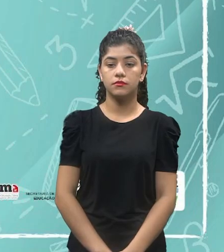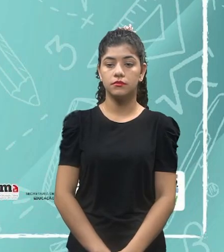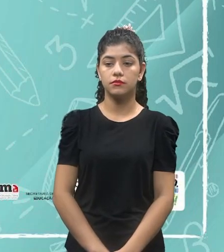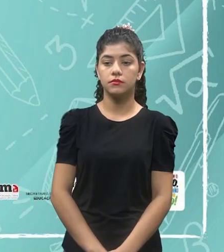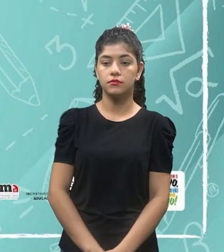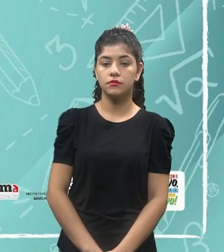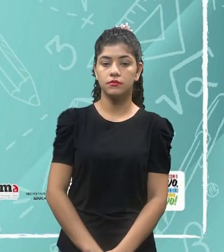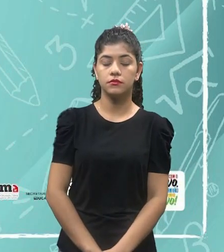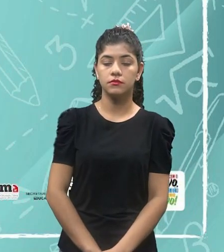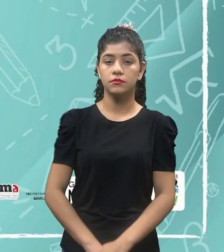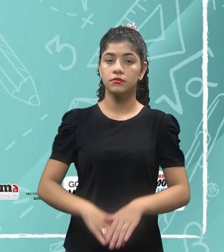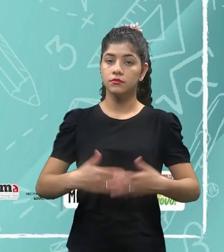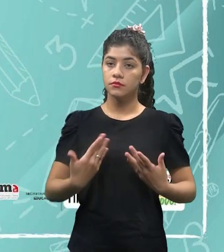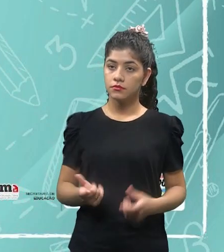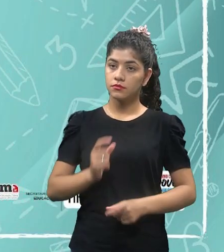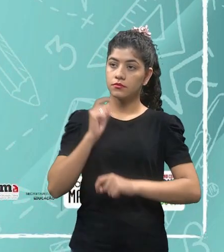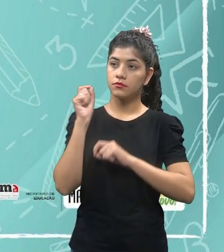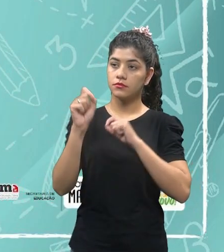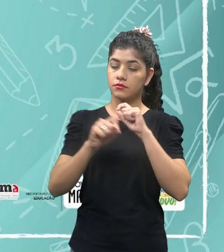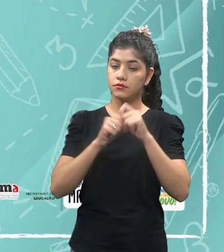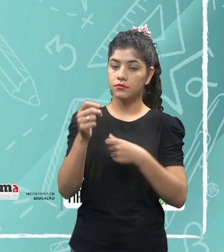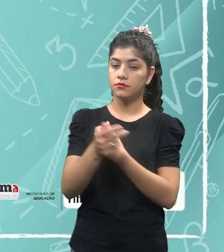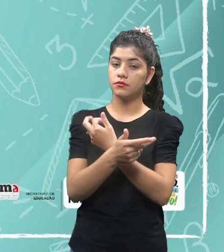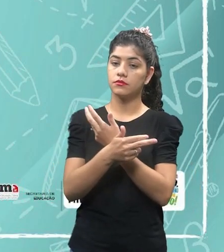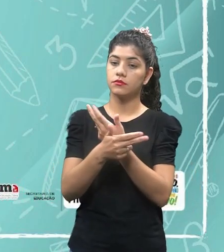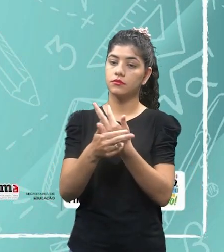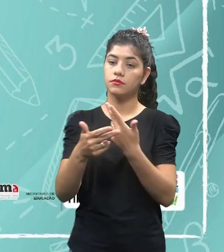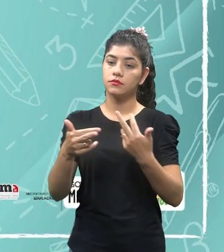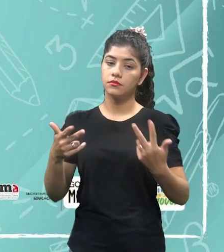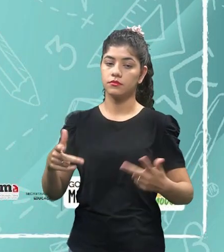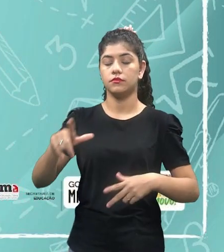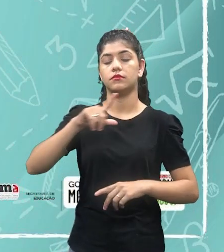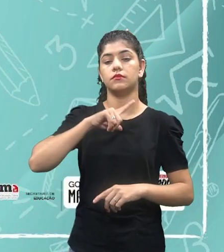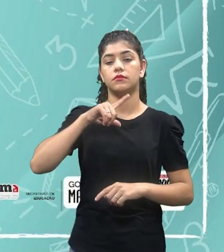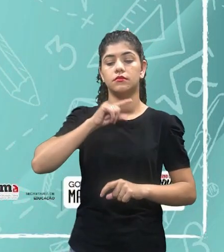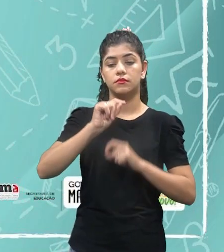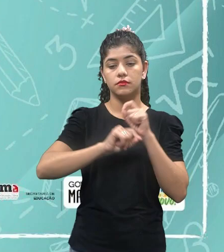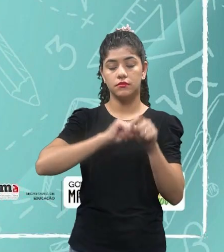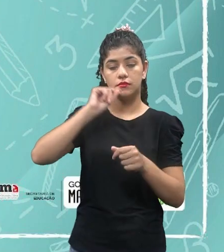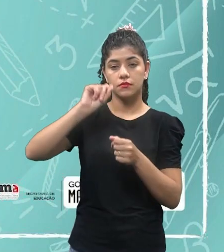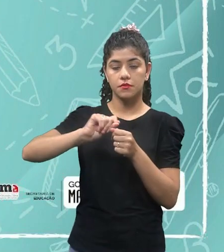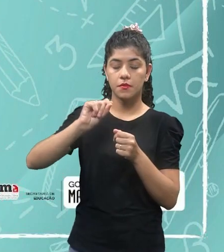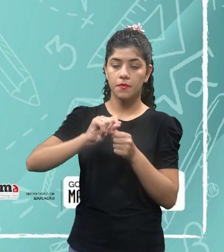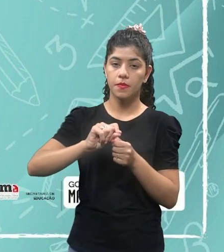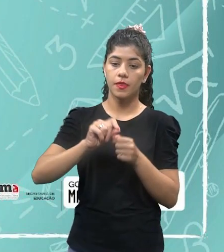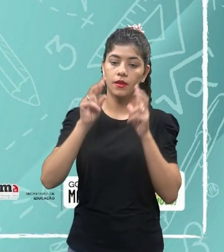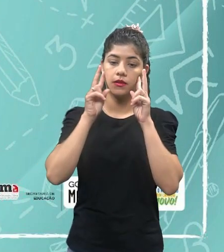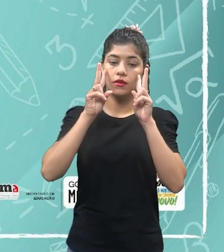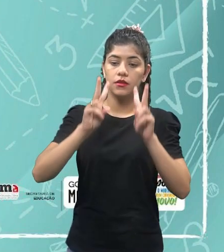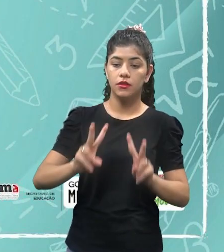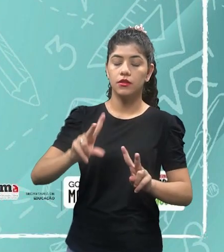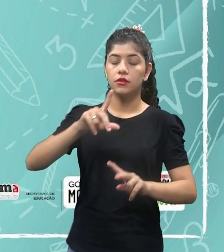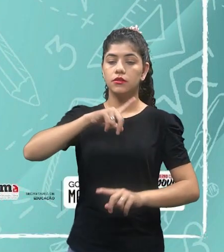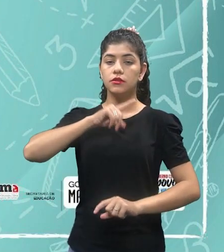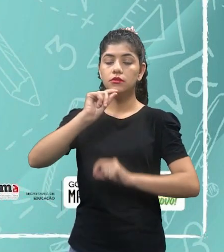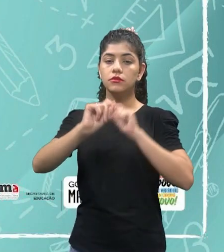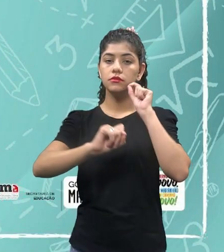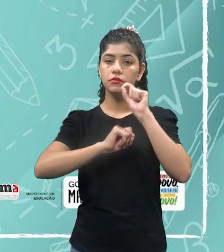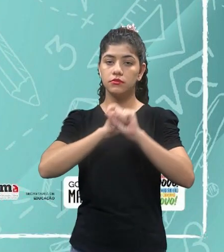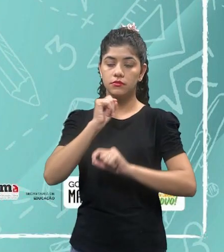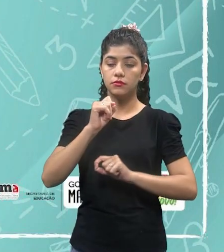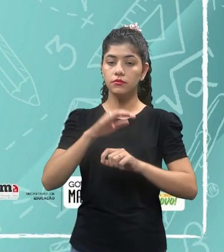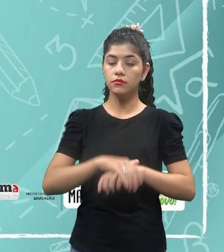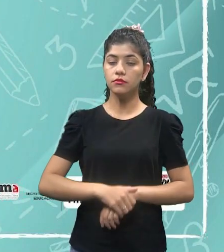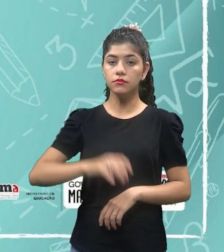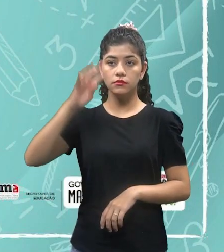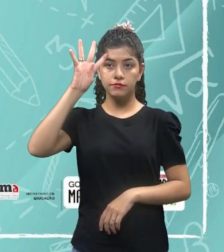Então, é uma sequência finita de ações executáveis que visam obter uma